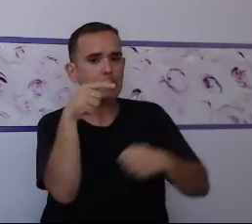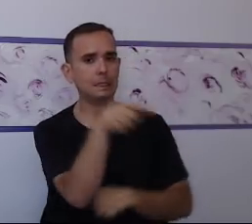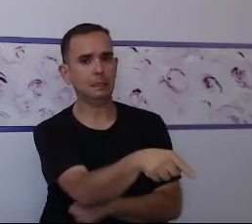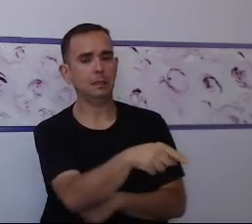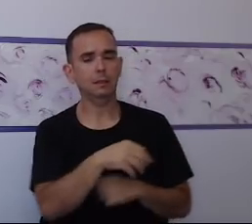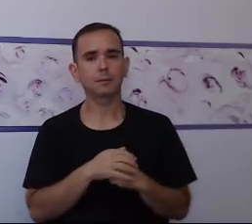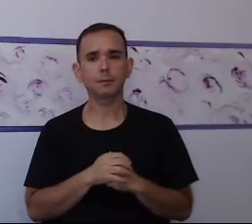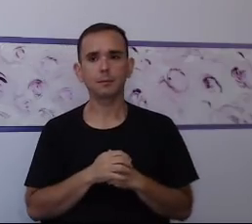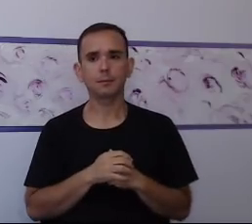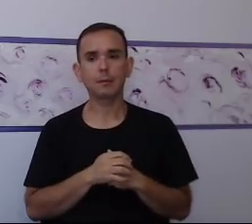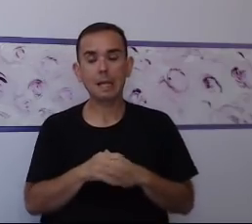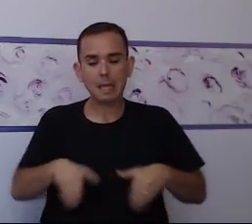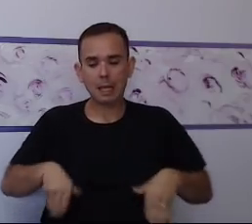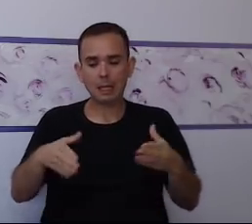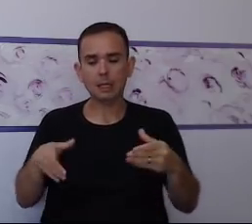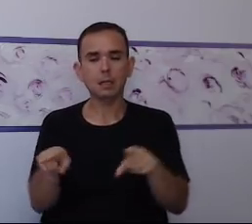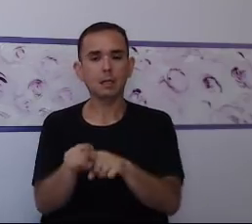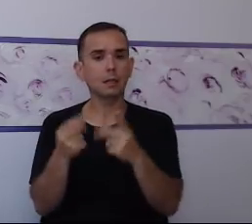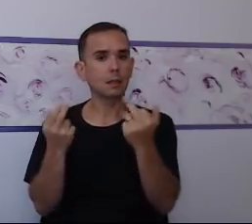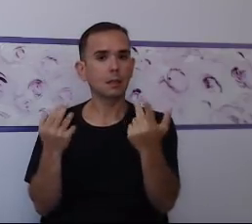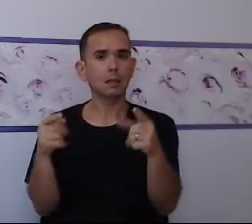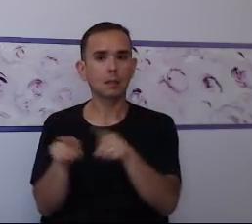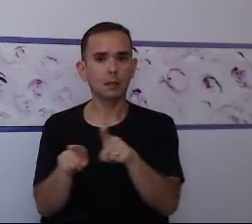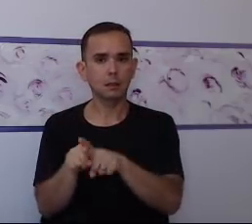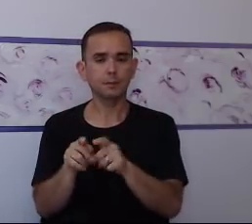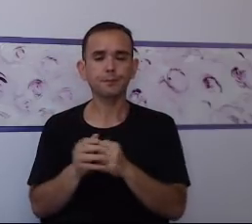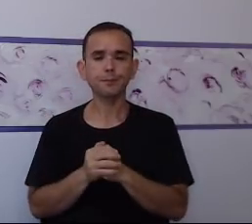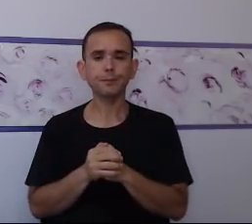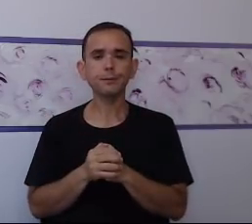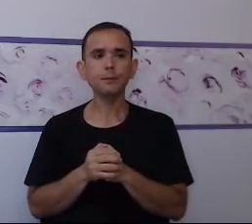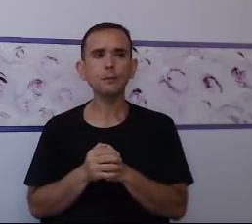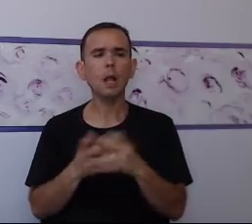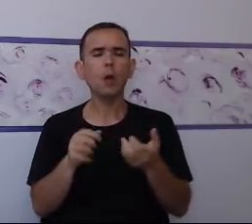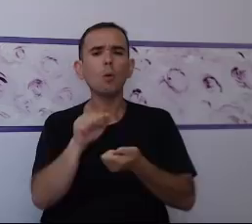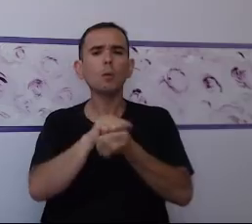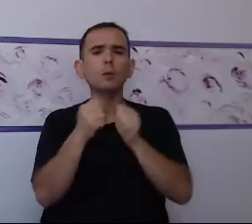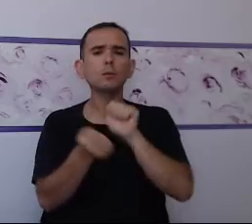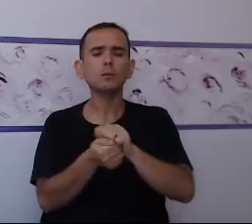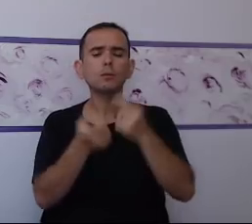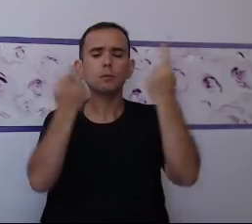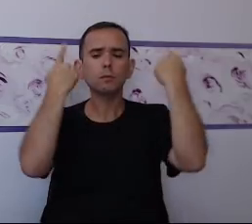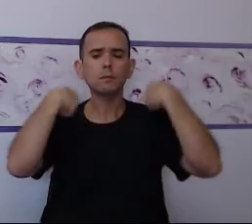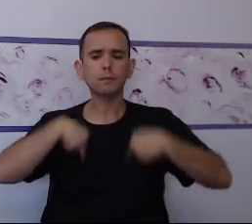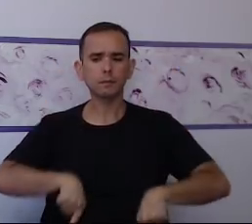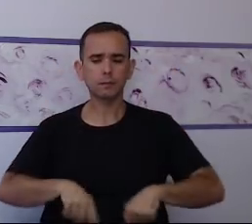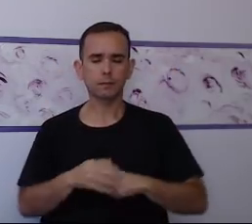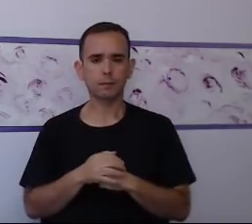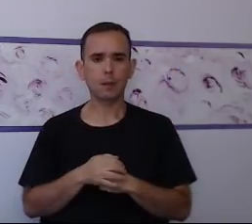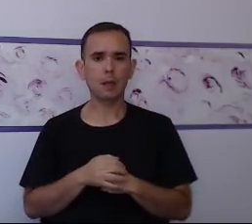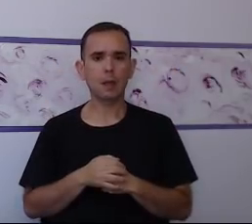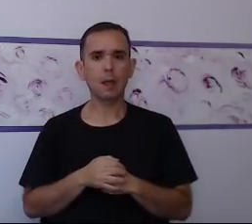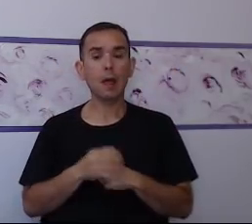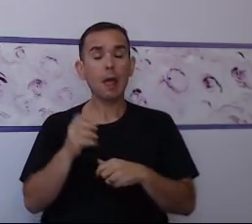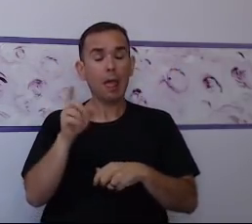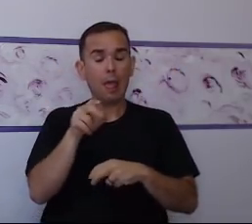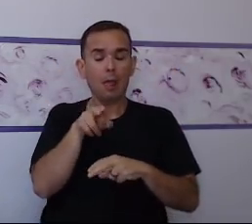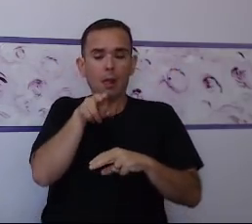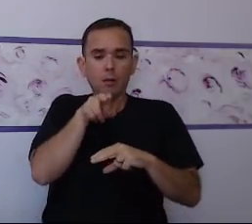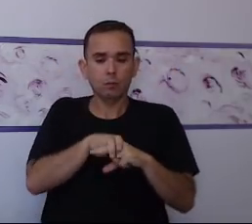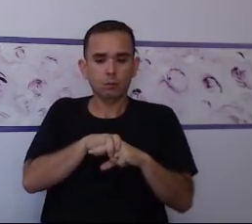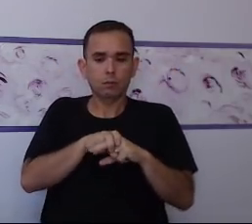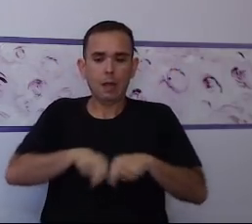dele, tá? E a cadeira de rodas, a mesma coisa. Com relação à adequação postural, adaptação para as cadeiras de